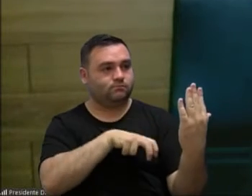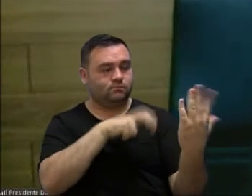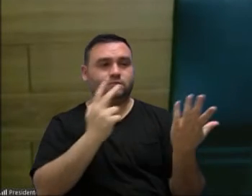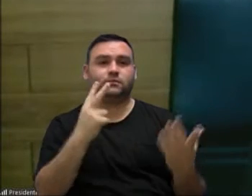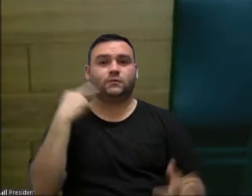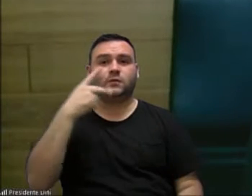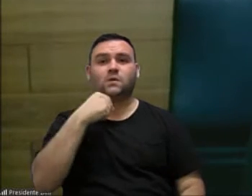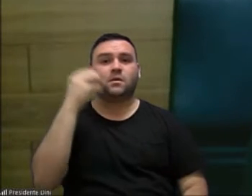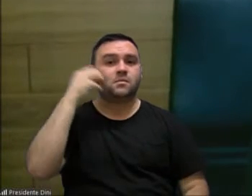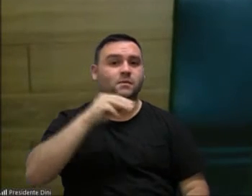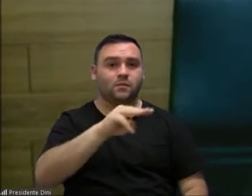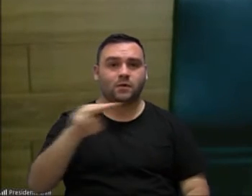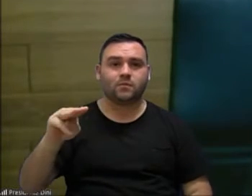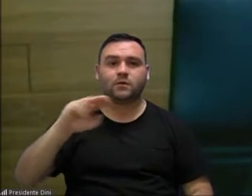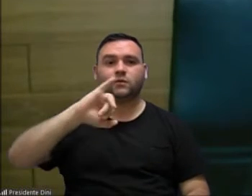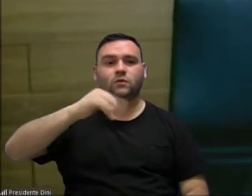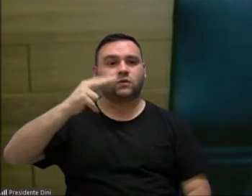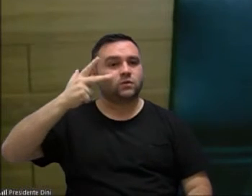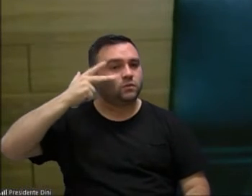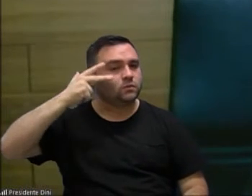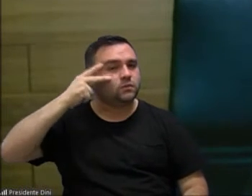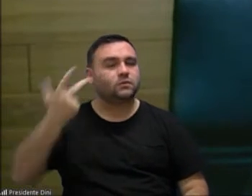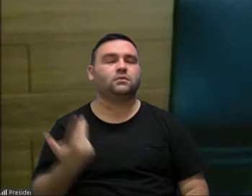Marinho Marti João Donizete